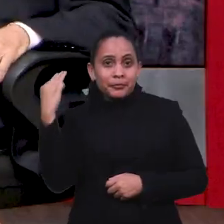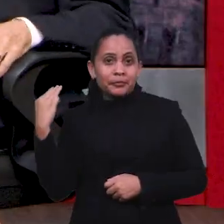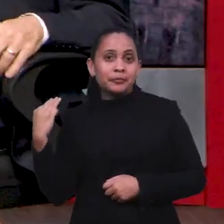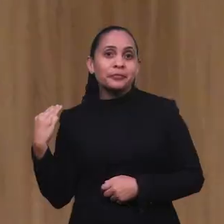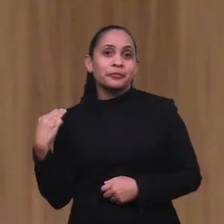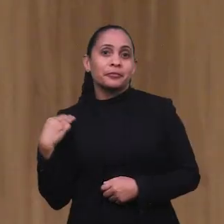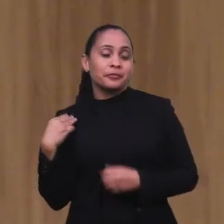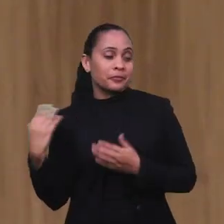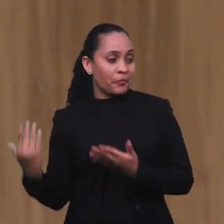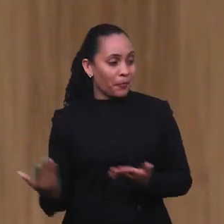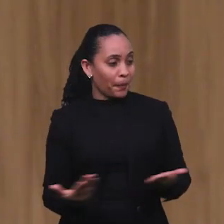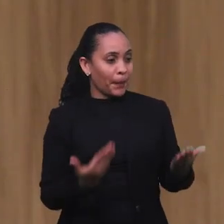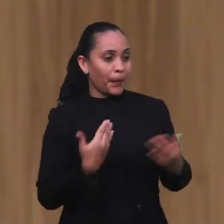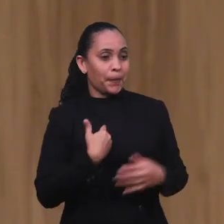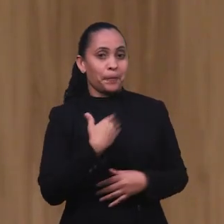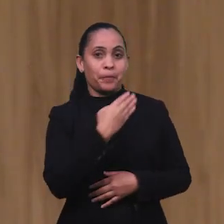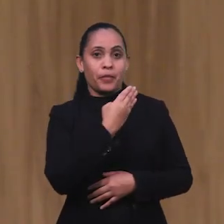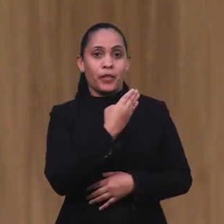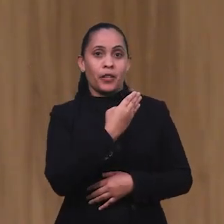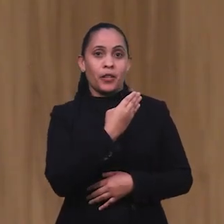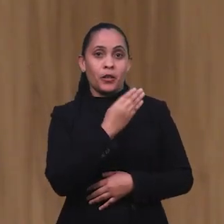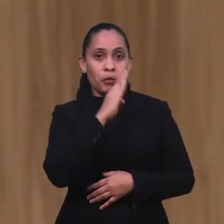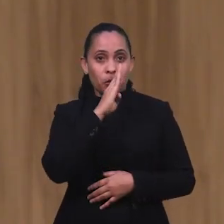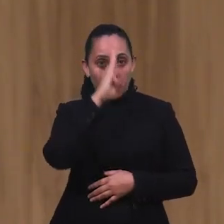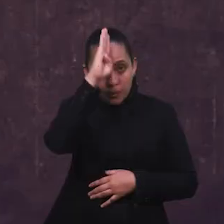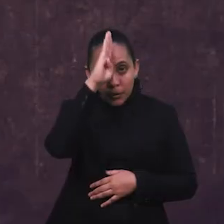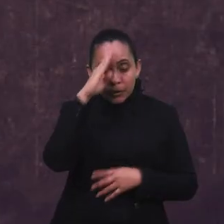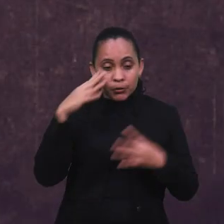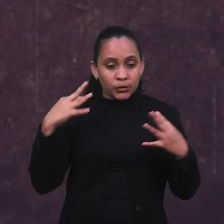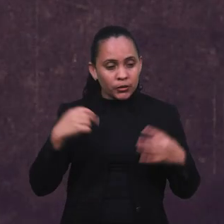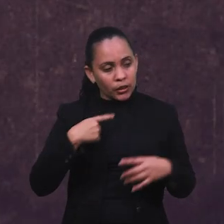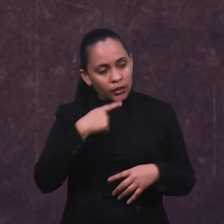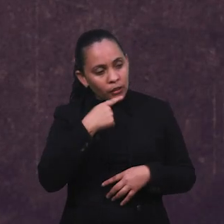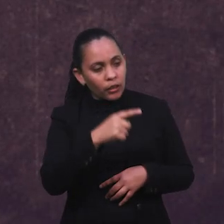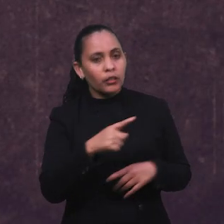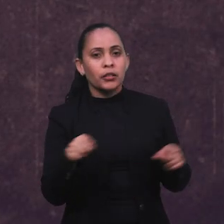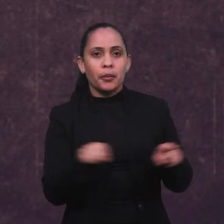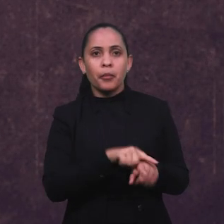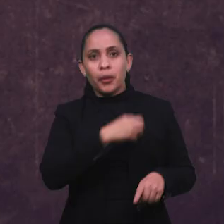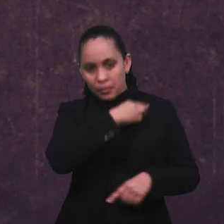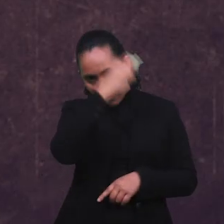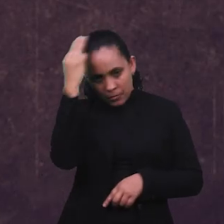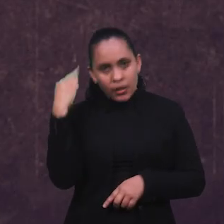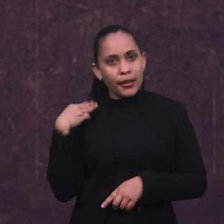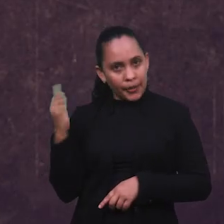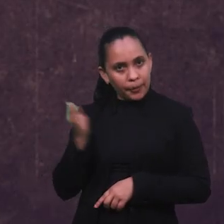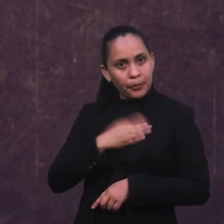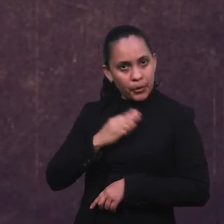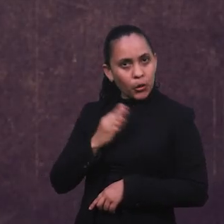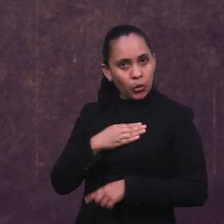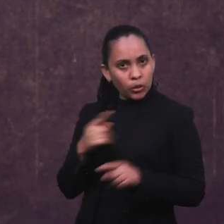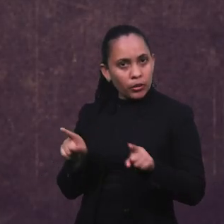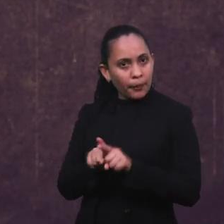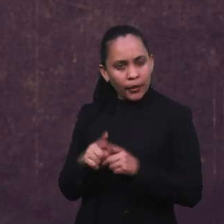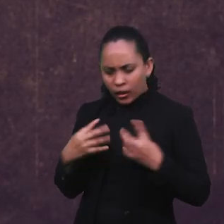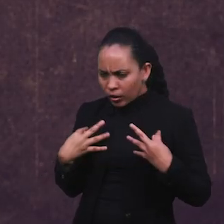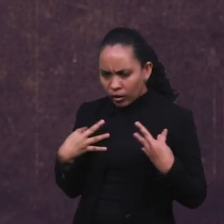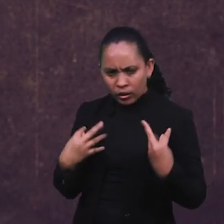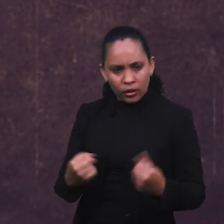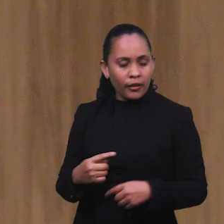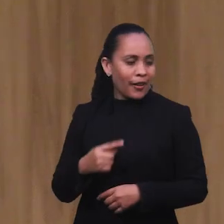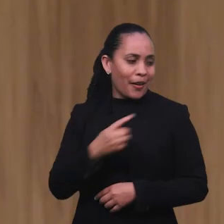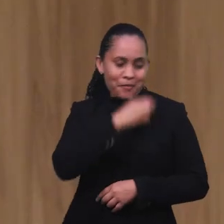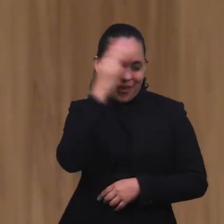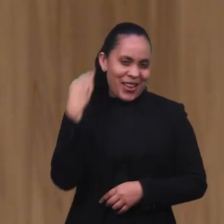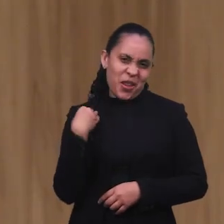pecado. Porque aqui, Romanos 3:23, diz, todos pecaram. Então não tem ninguém que não tem pecado. Então é outro erro que eles cometem. Fala que